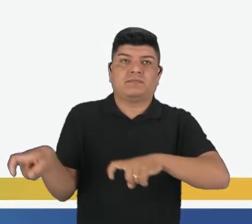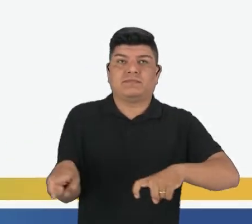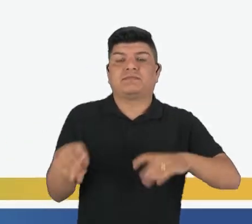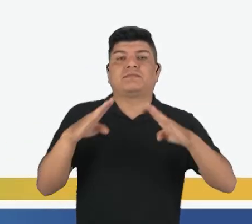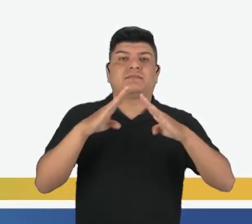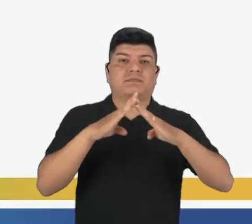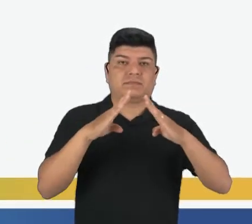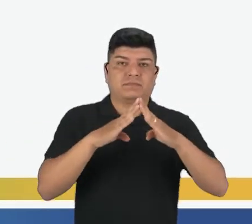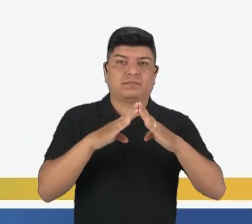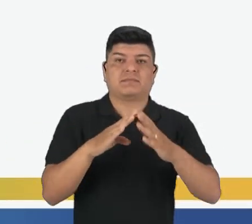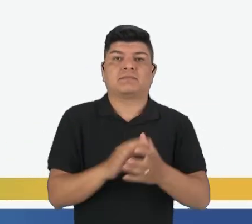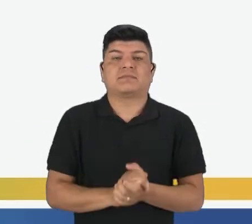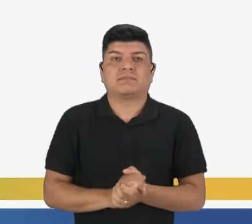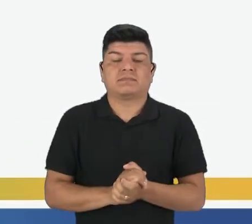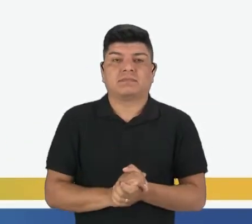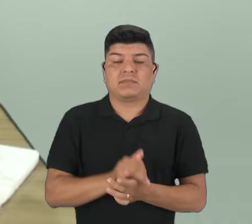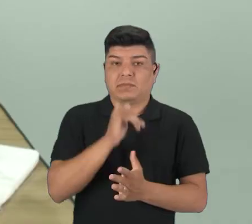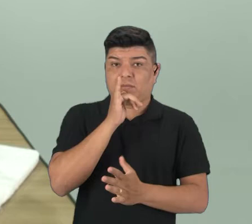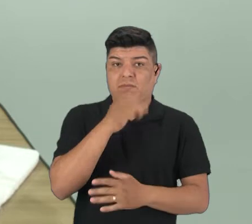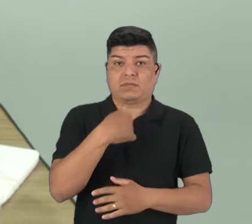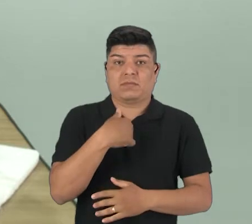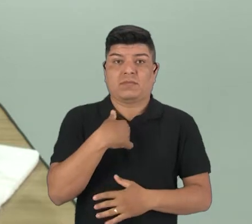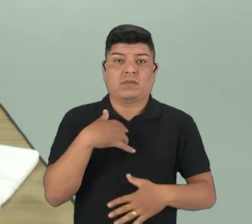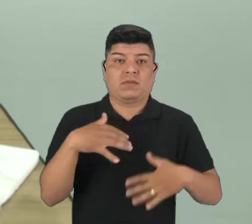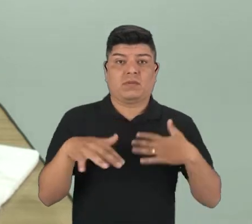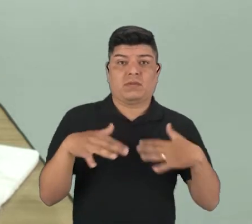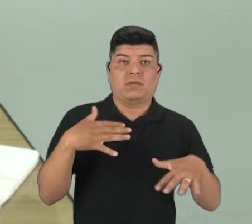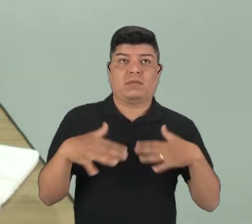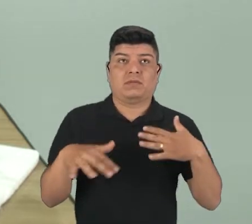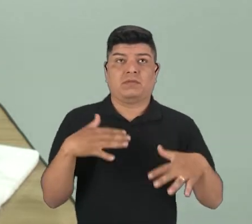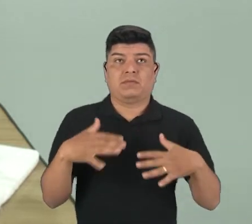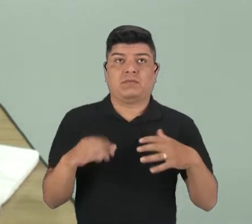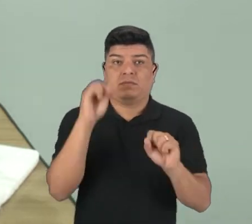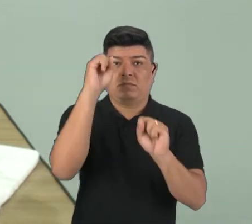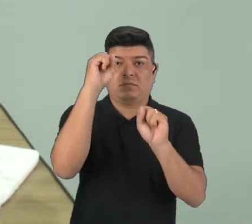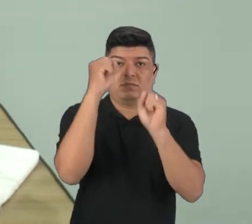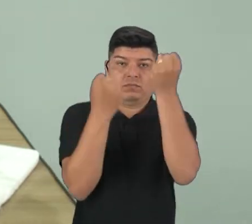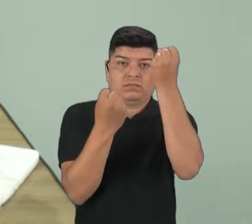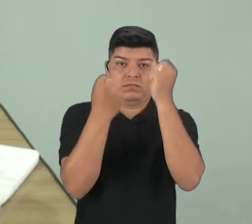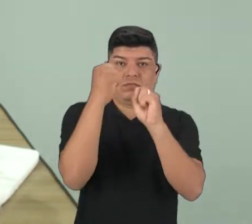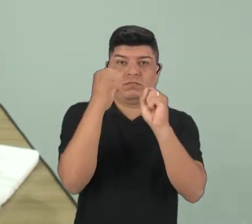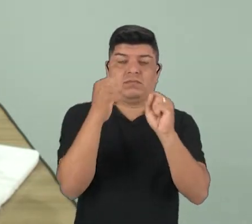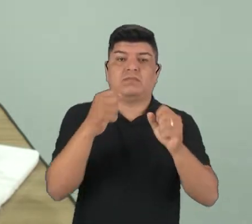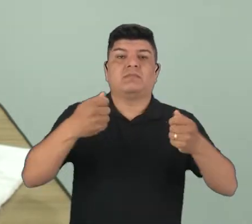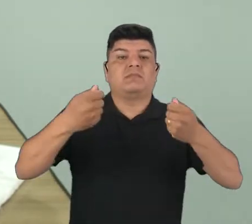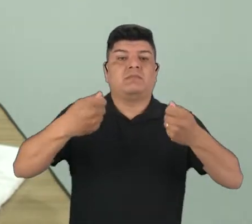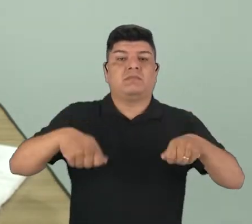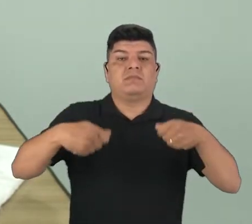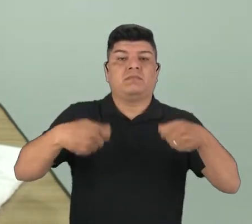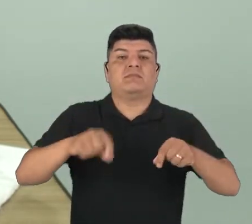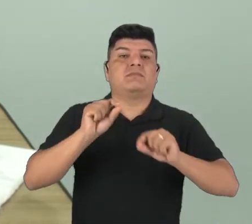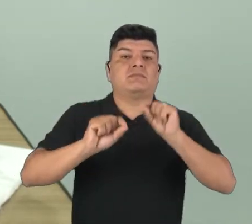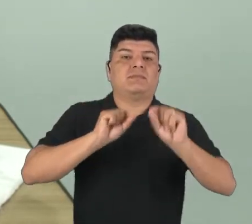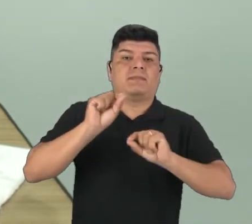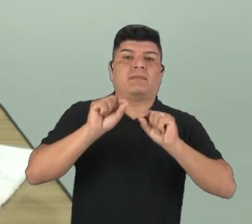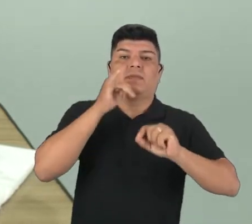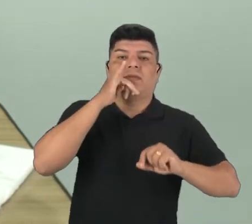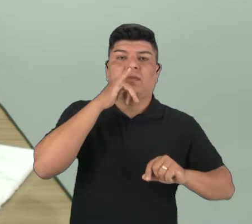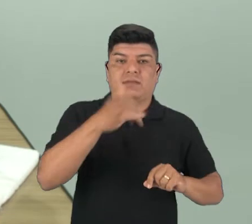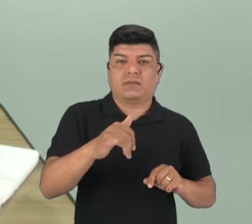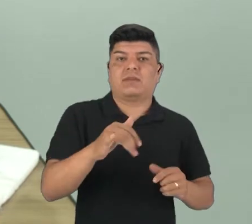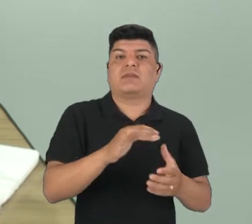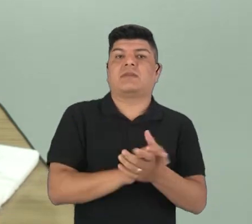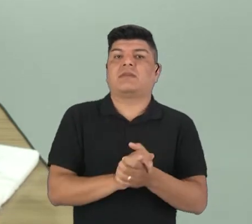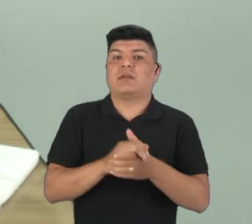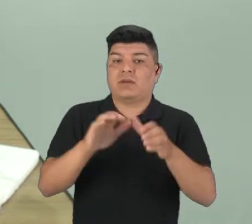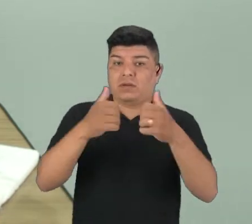Por exemplo, para me movimentar, né, uma máquina, eu preciso de energia. Para um